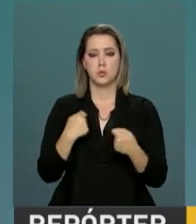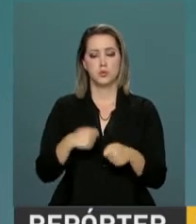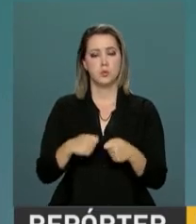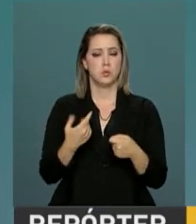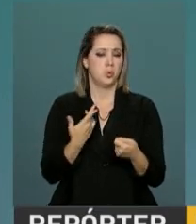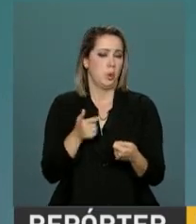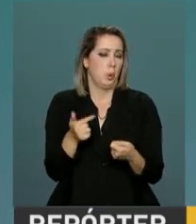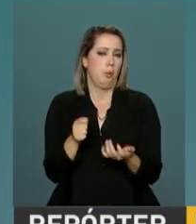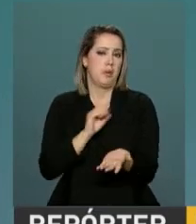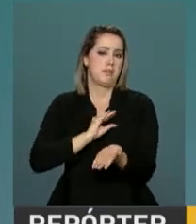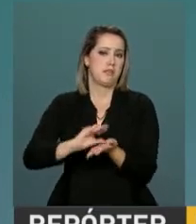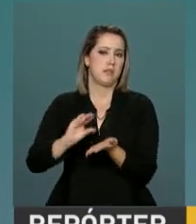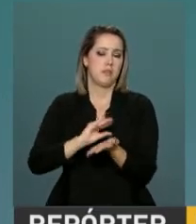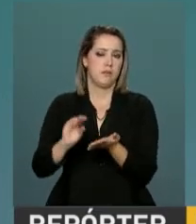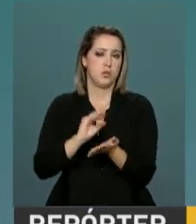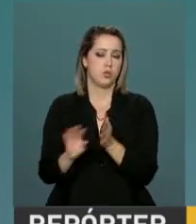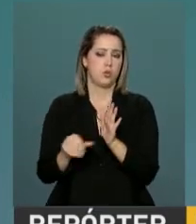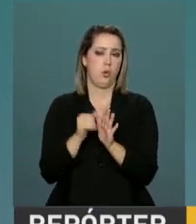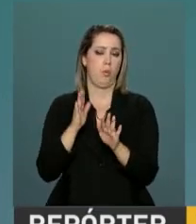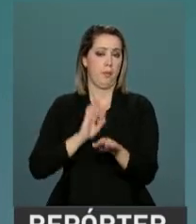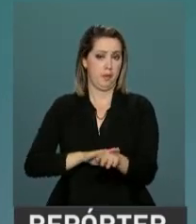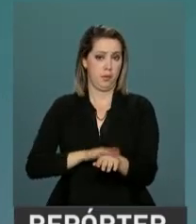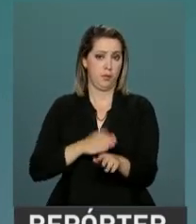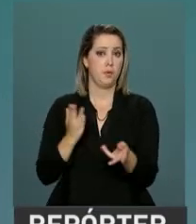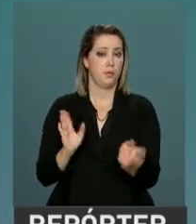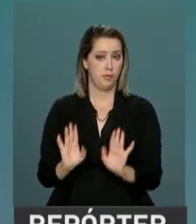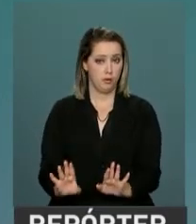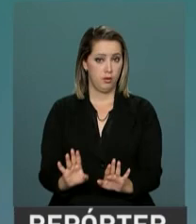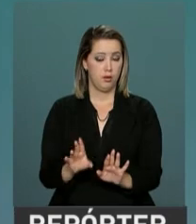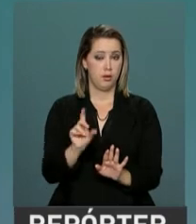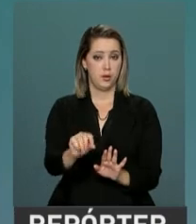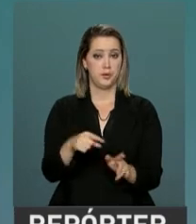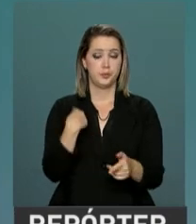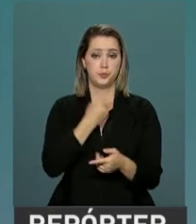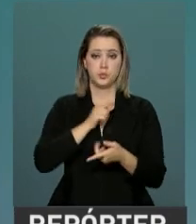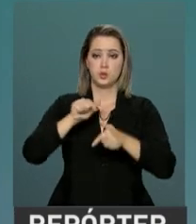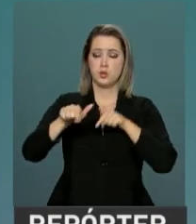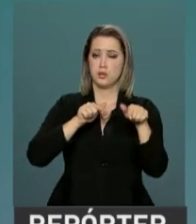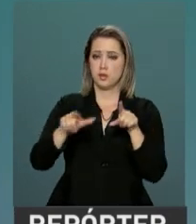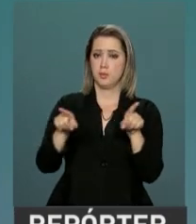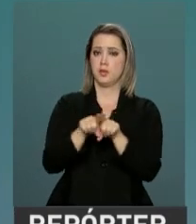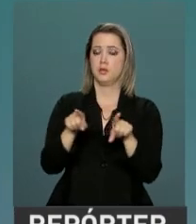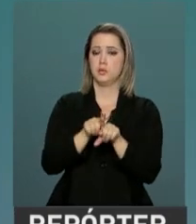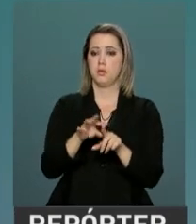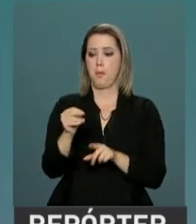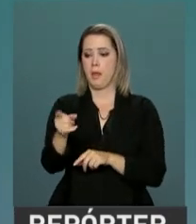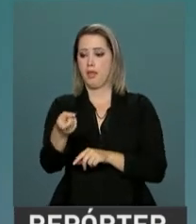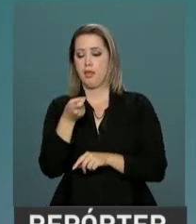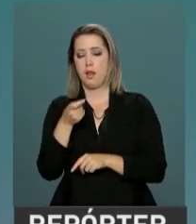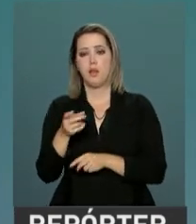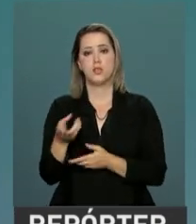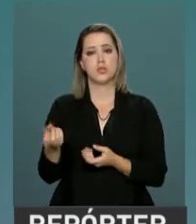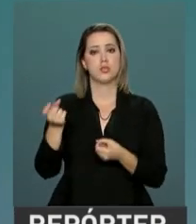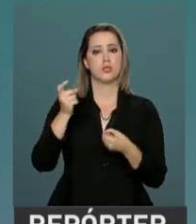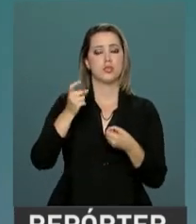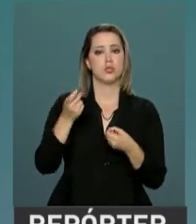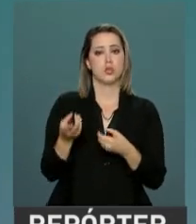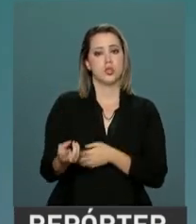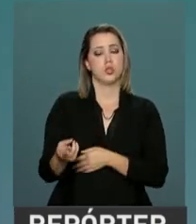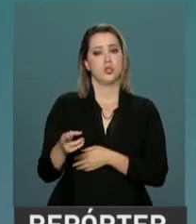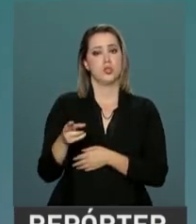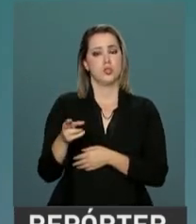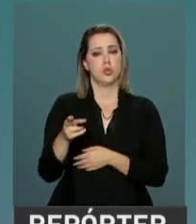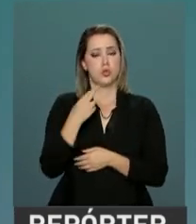investimentos de capital num primeiro momento. Trabalhamos também com taxas de retorno mais próximas da realidade do